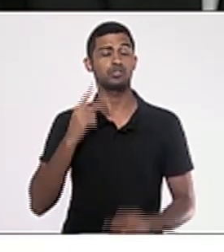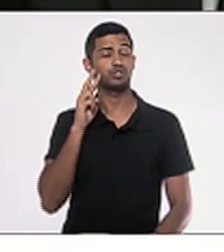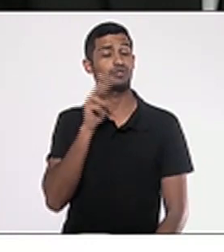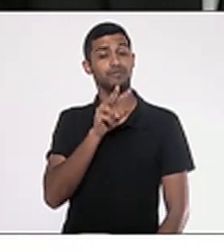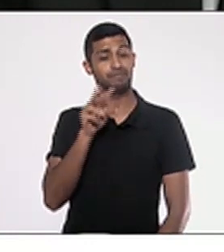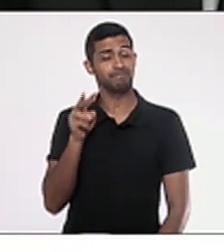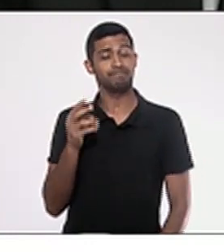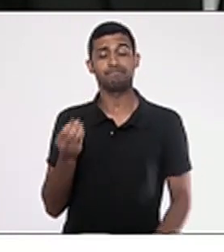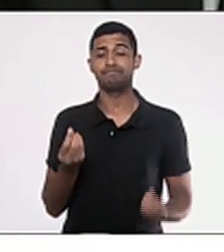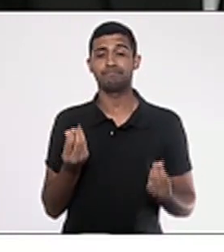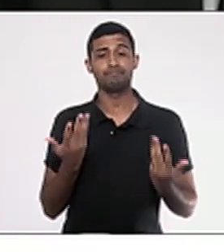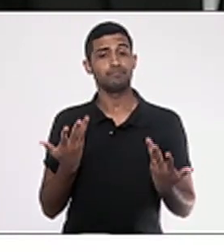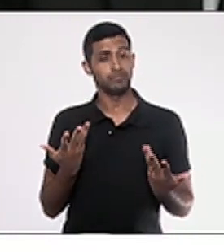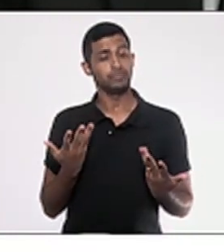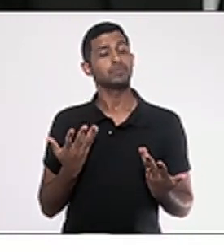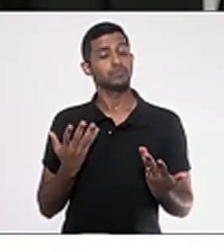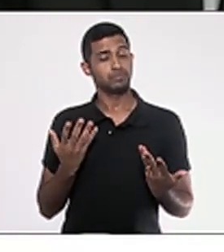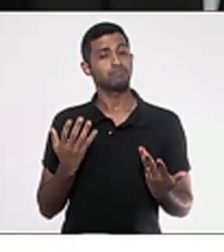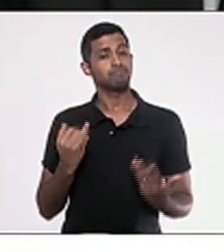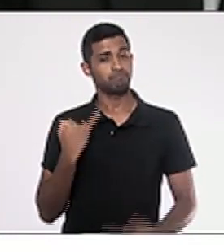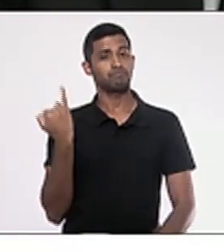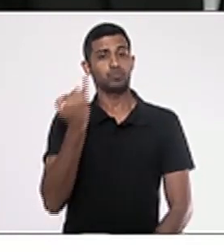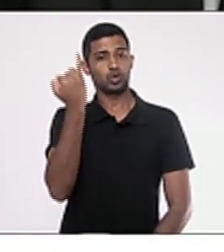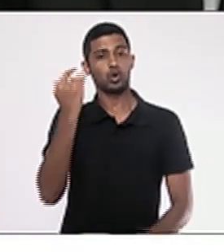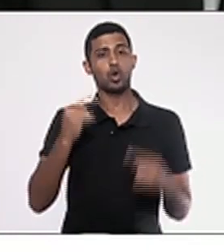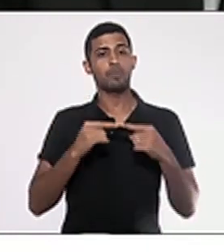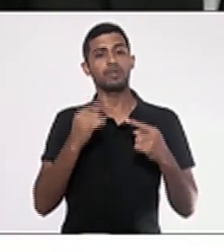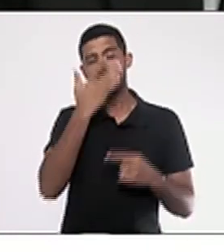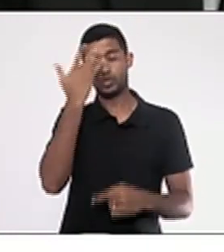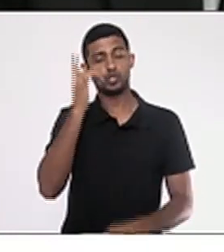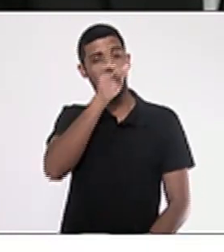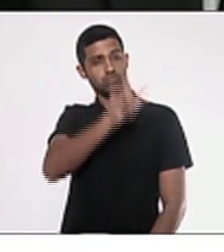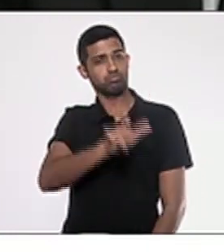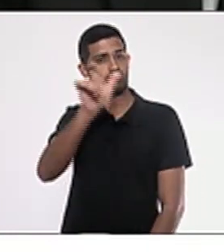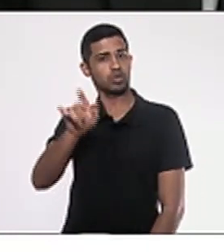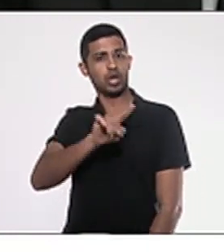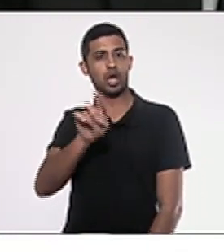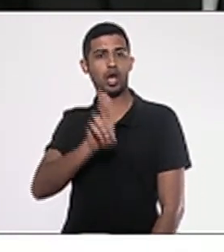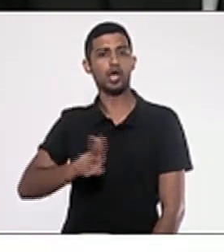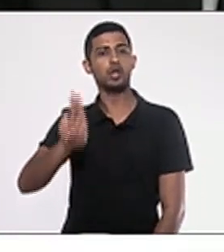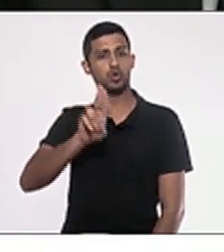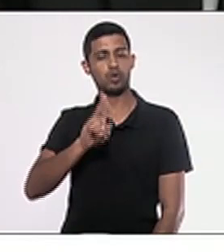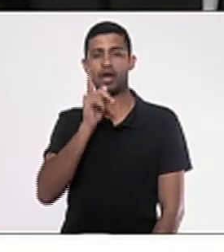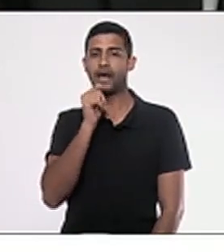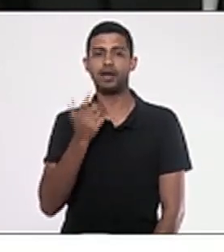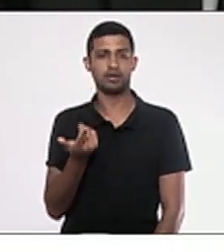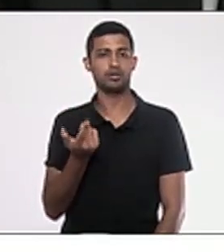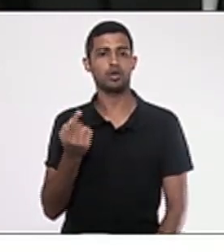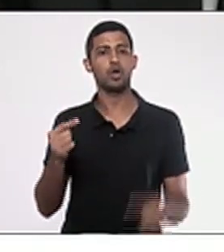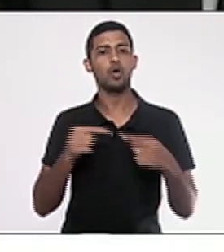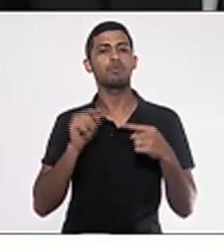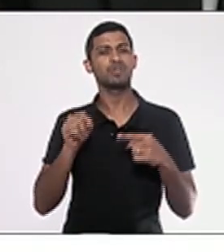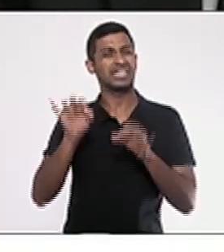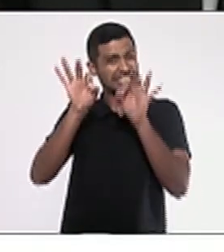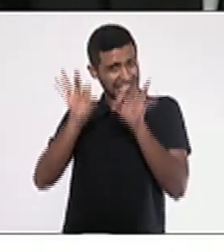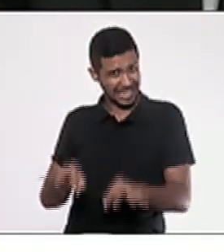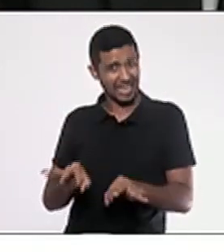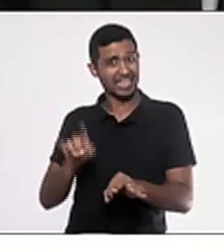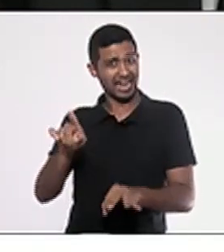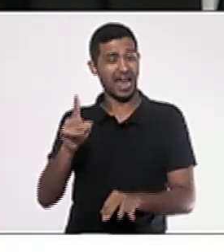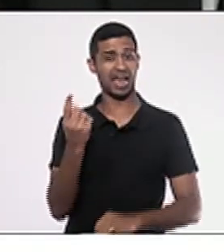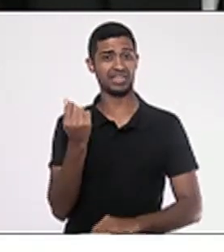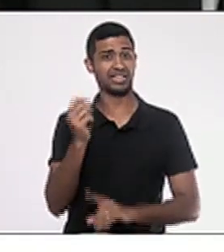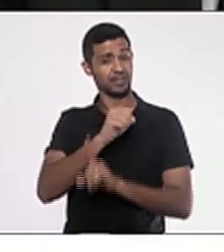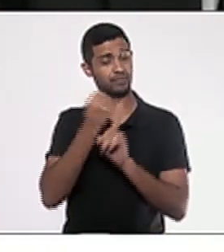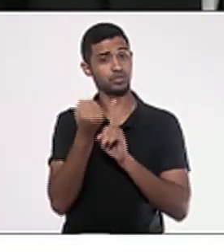questão muito importante também para o consumidor, que é a ausência de efetivação dessa tarifa social. A gente